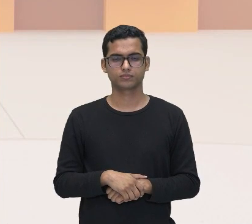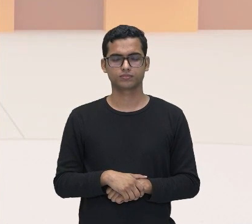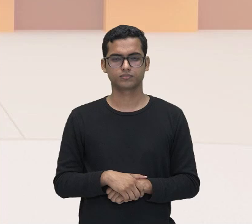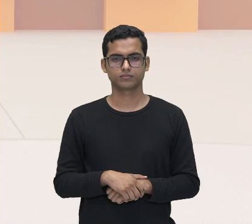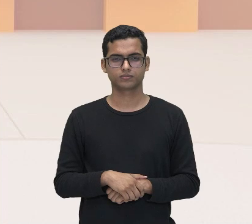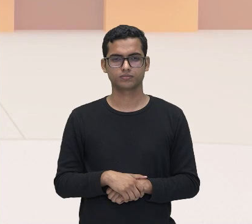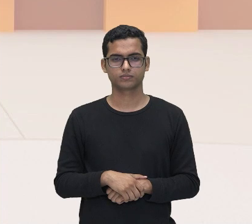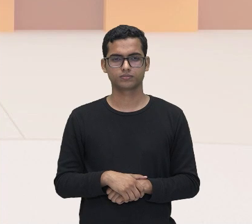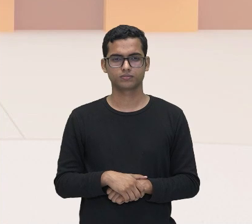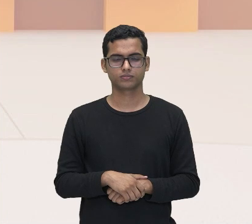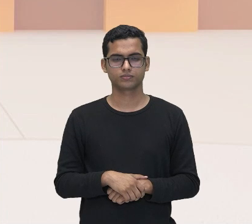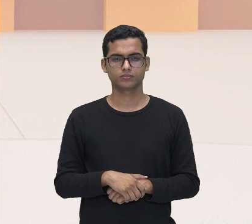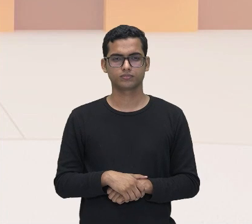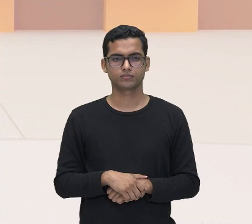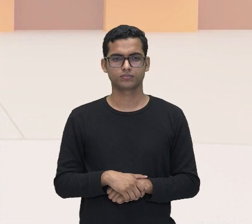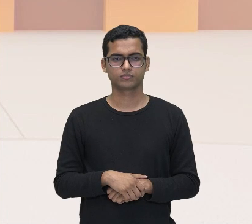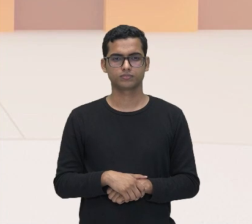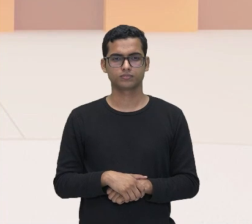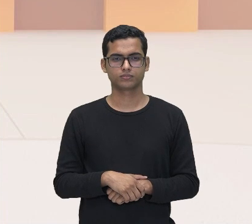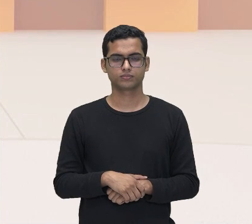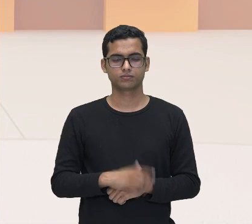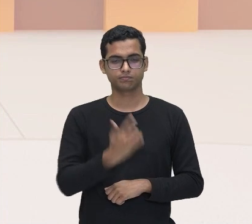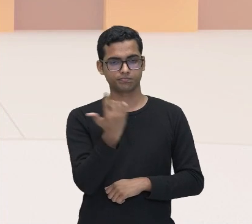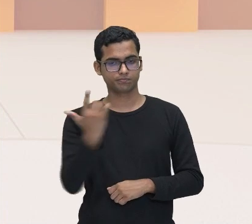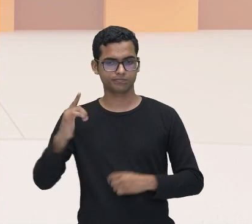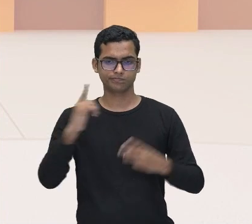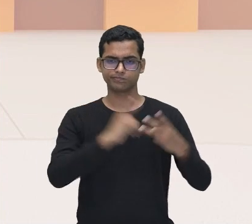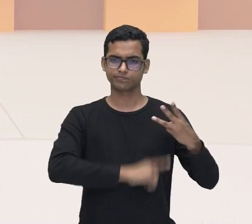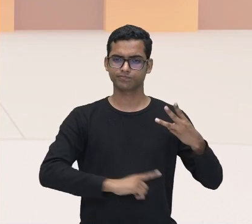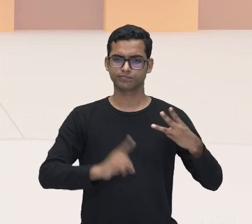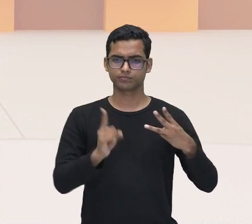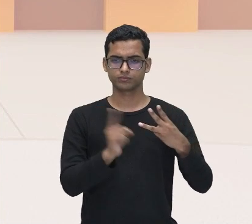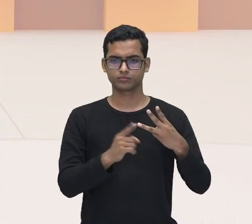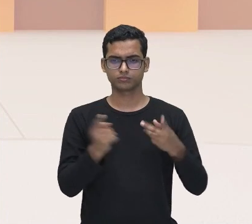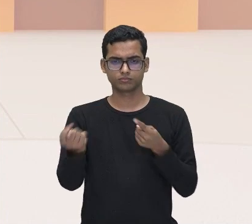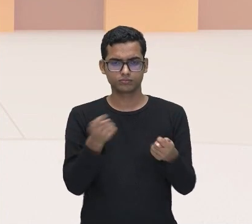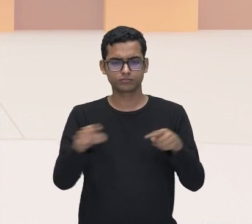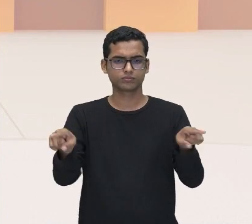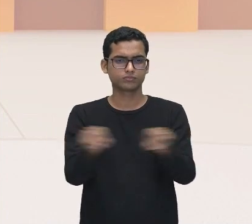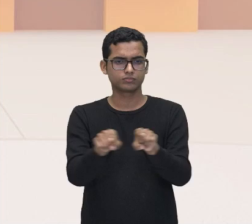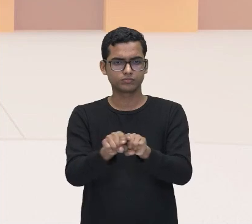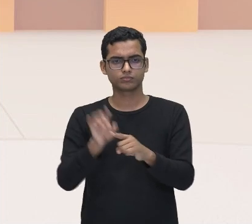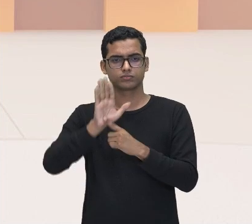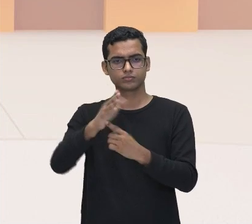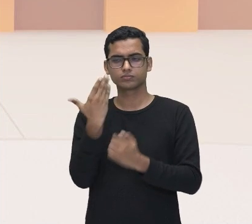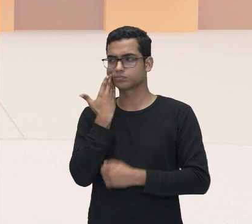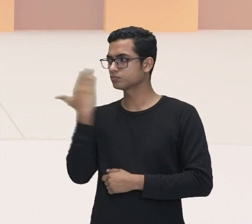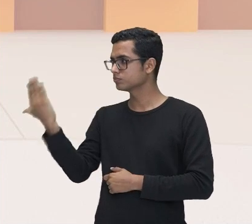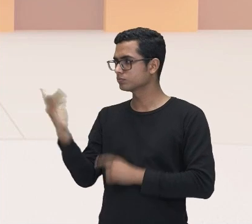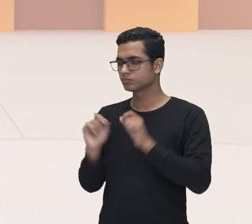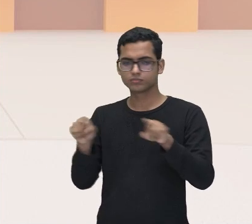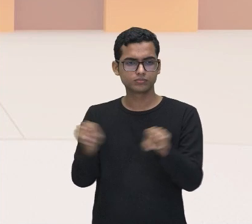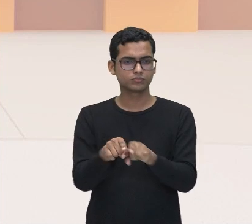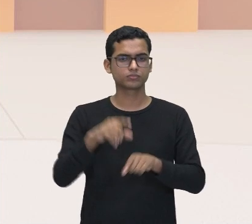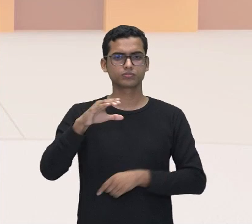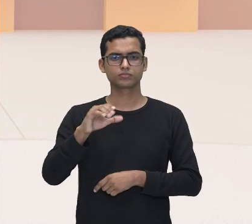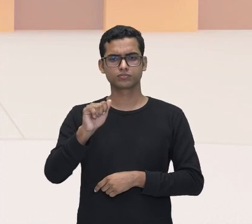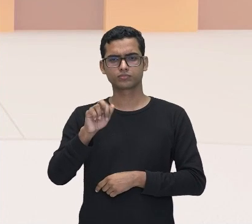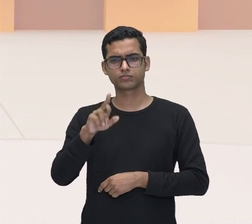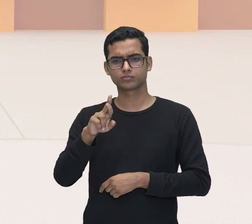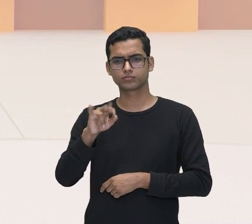continuar. Outra forma de dominação, ele chama a dominação carismática,